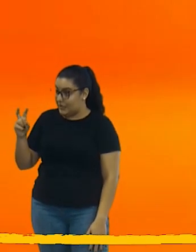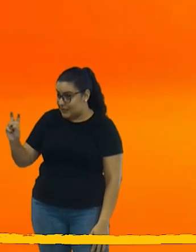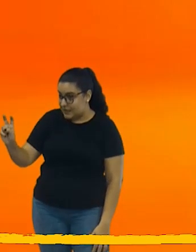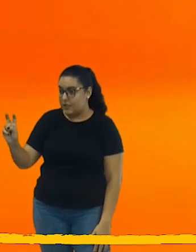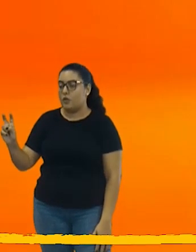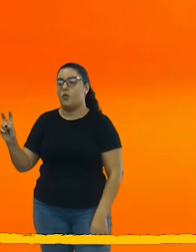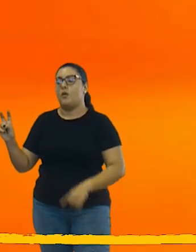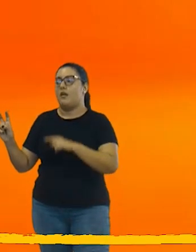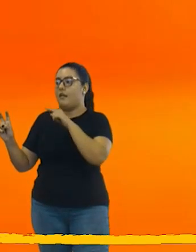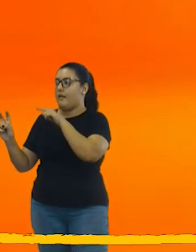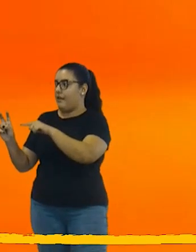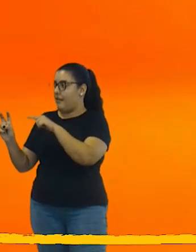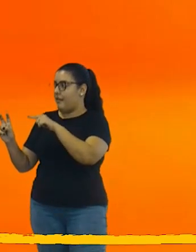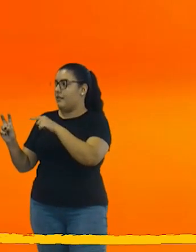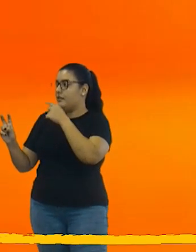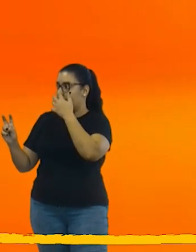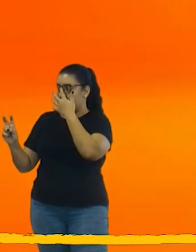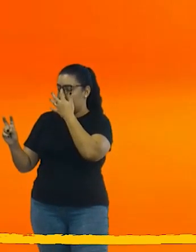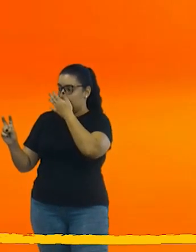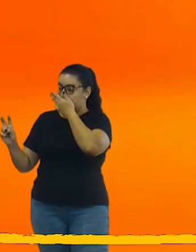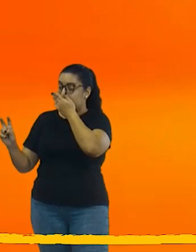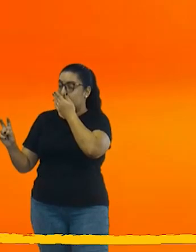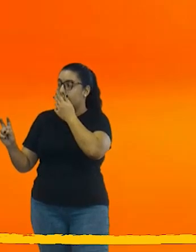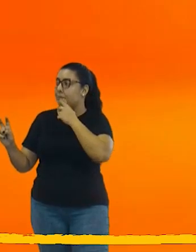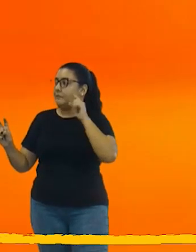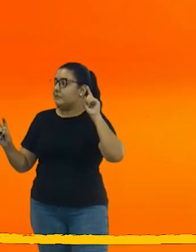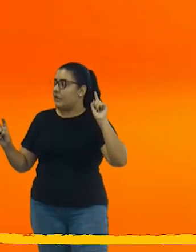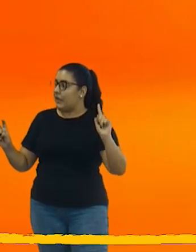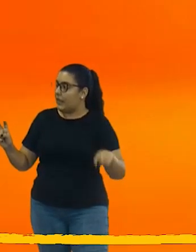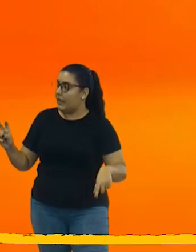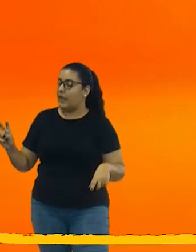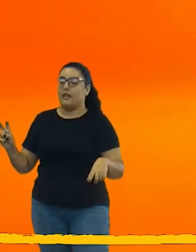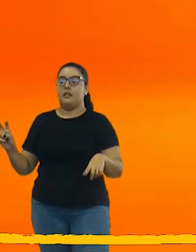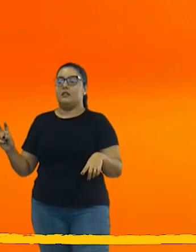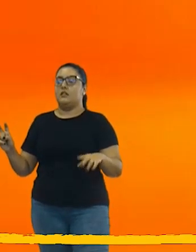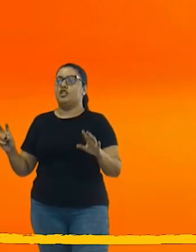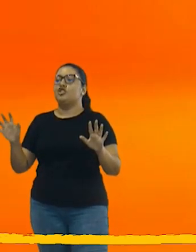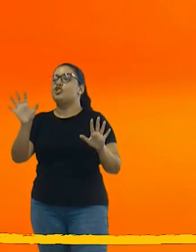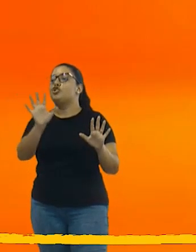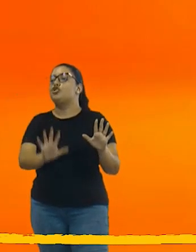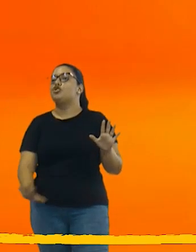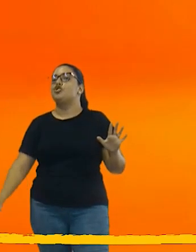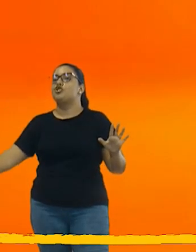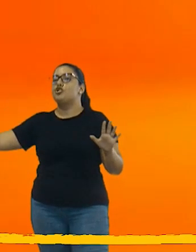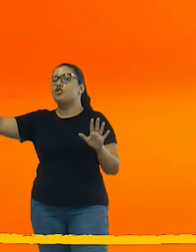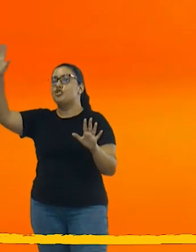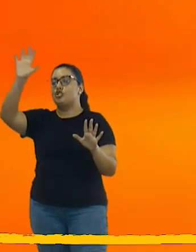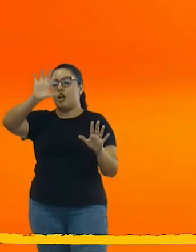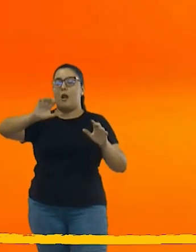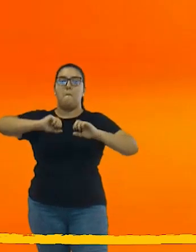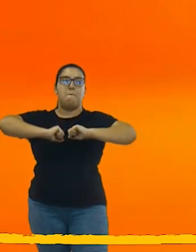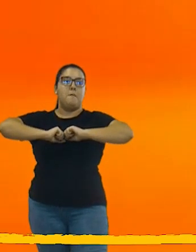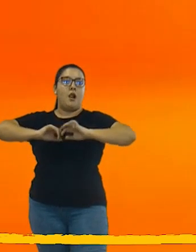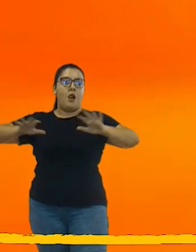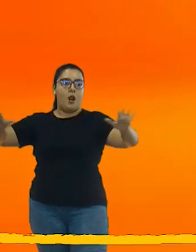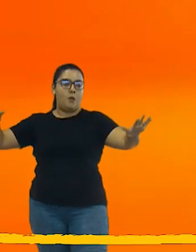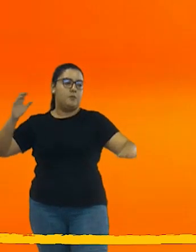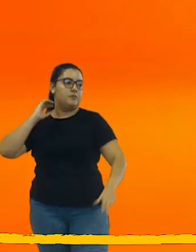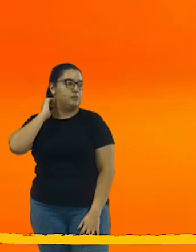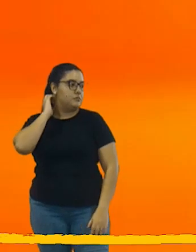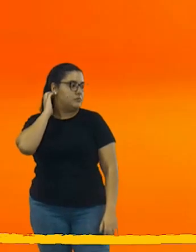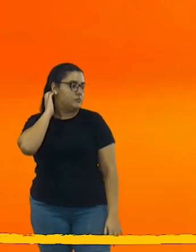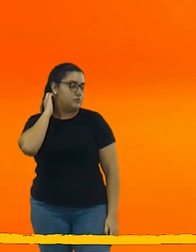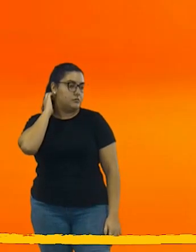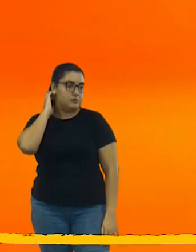João Cabral e Guimarães Rosa, universalista, transcendental. E eu